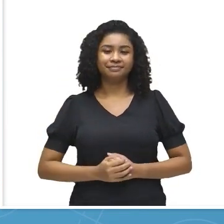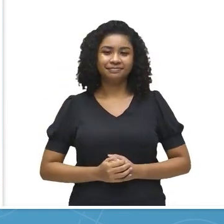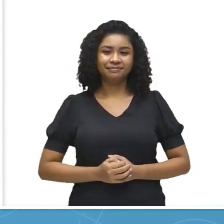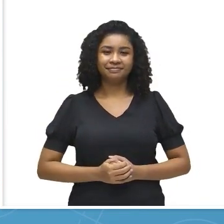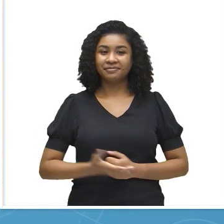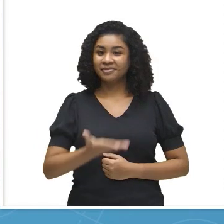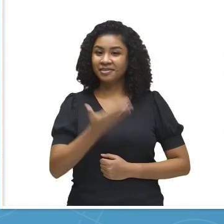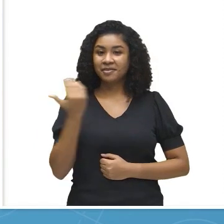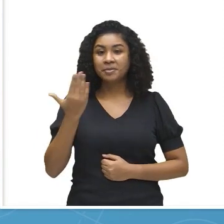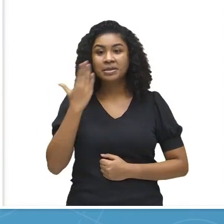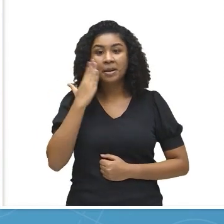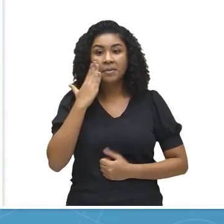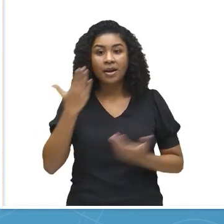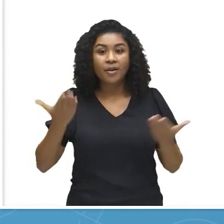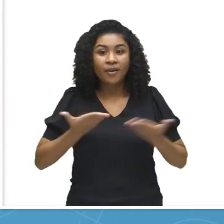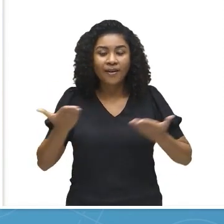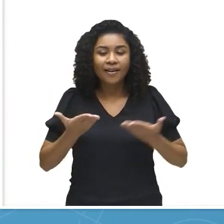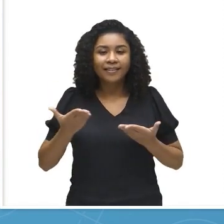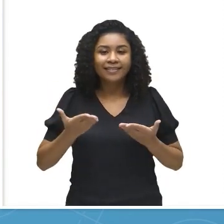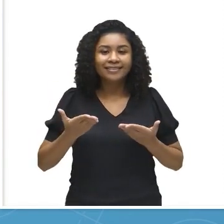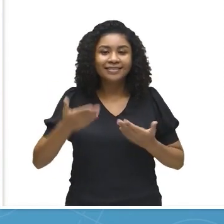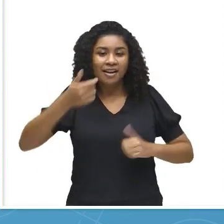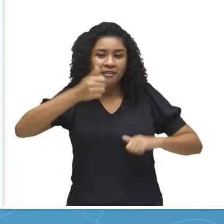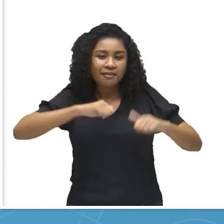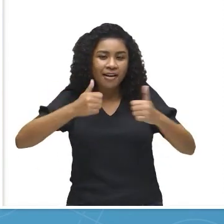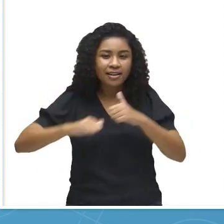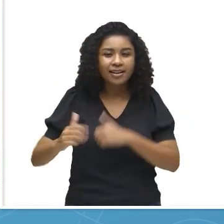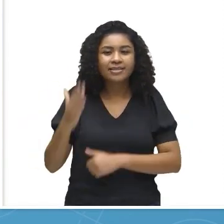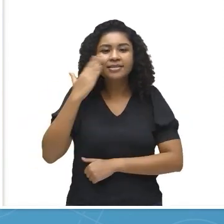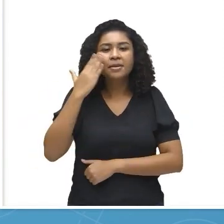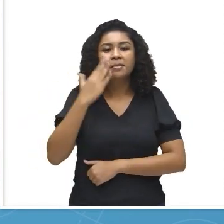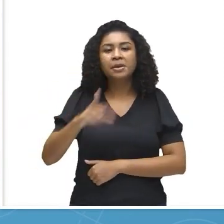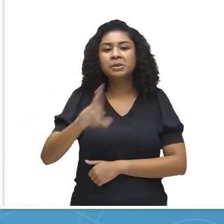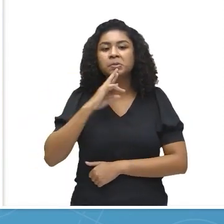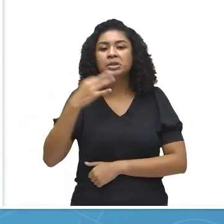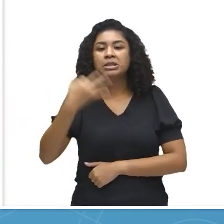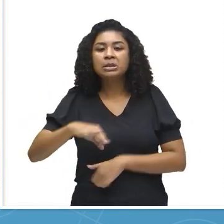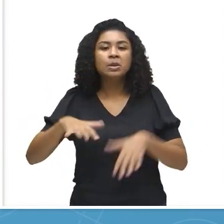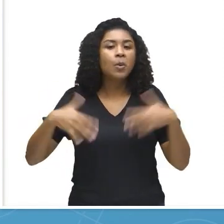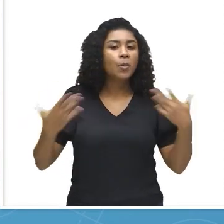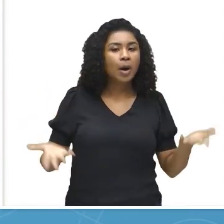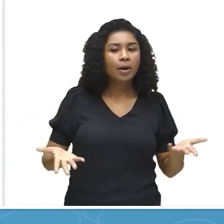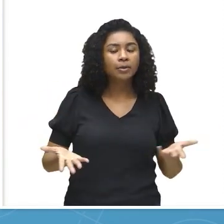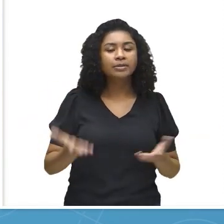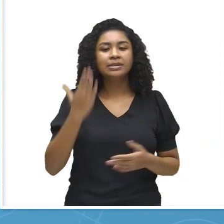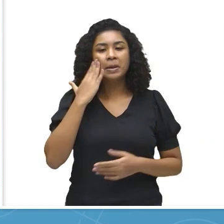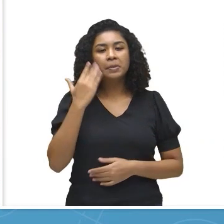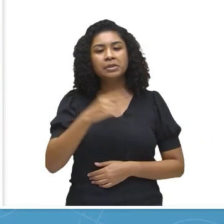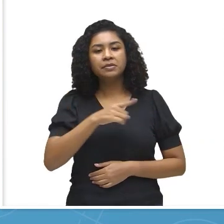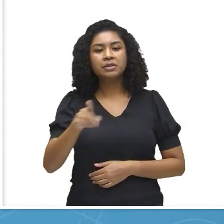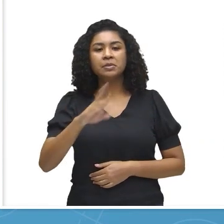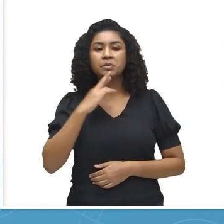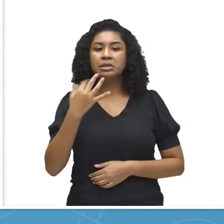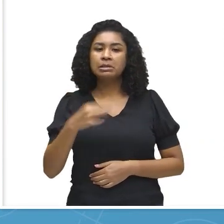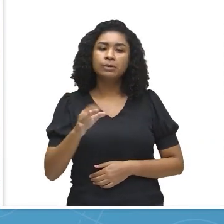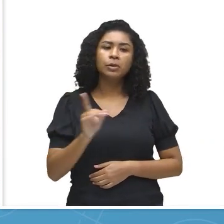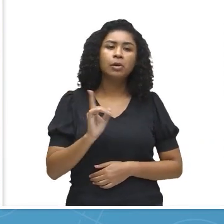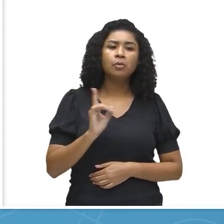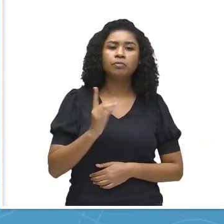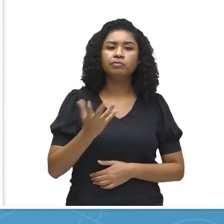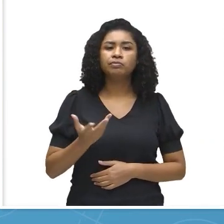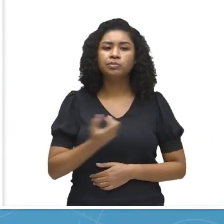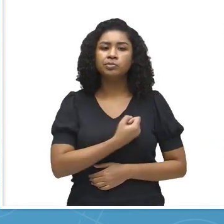vamos verificar a quarta questão, vamos interagir um pouquinho e vamos ver se vocês conseguiram acertar a opção correta. Quarta questão na